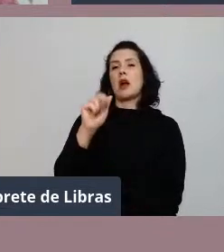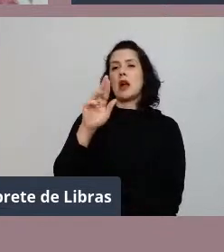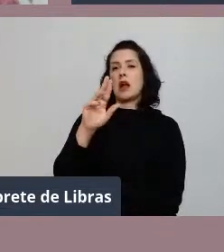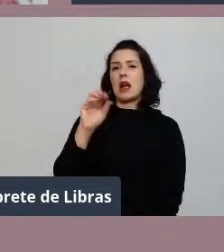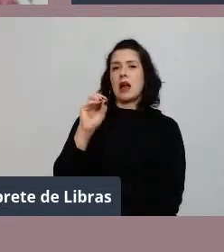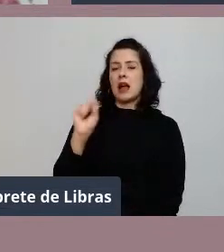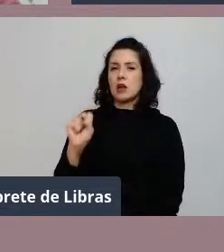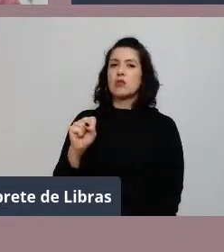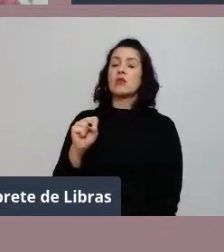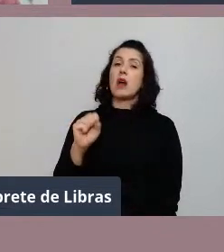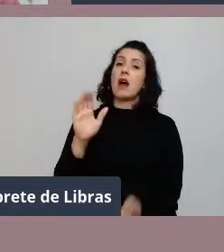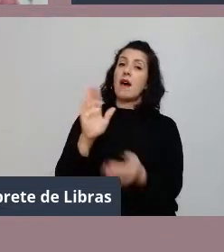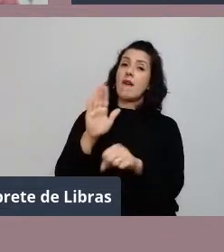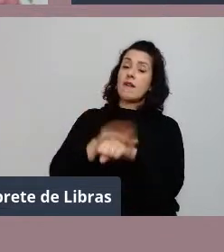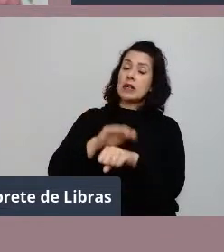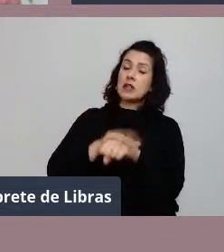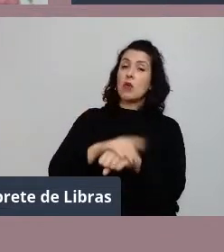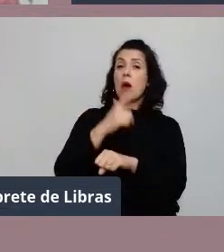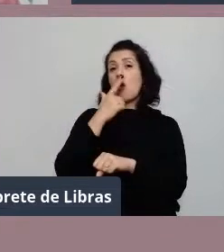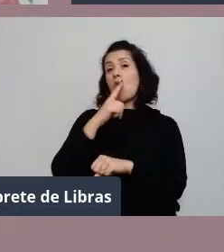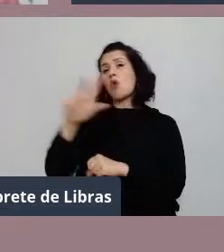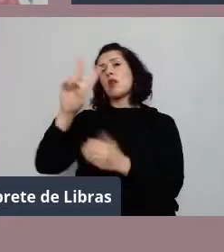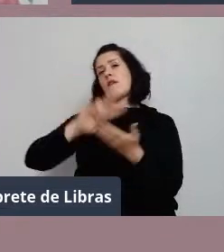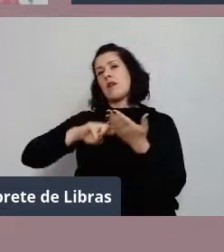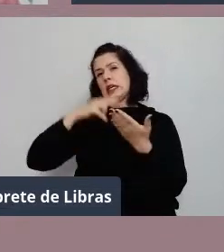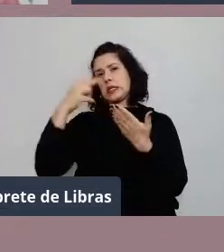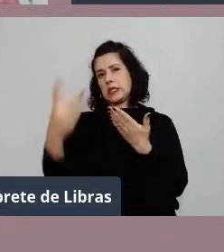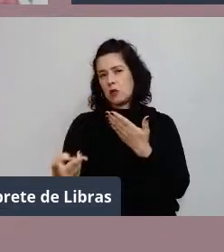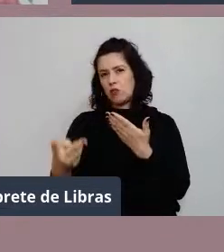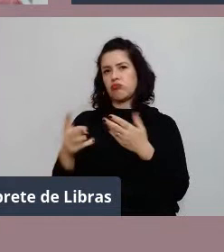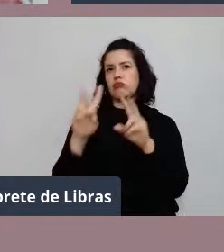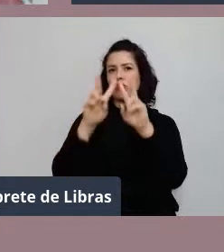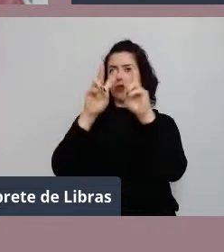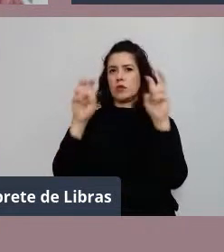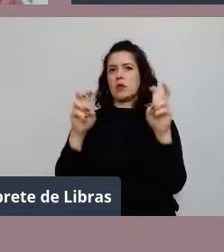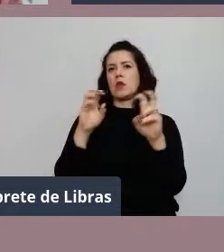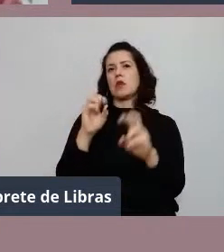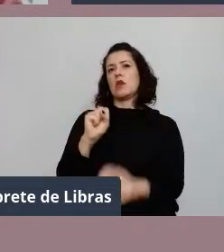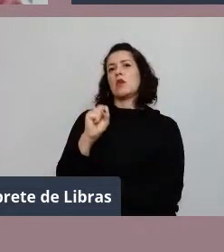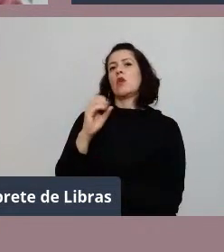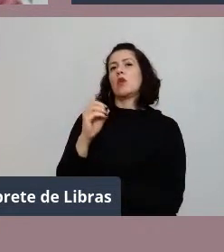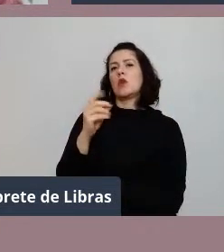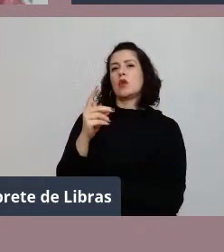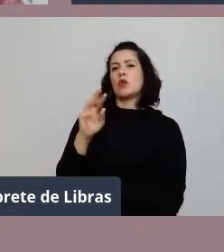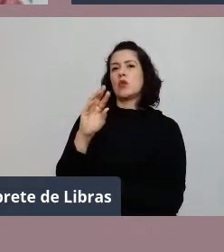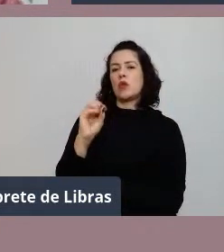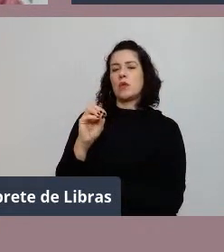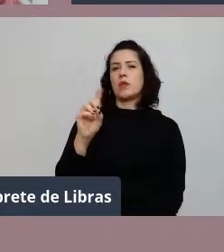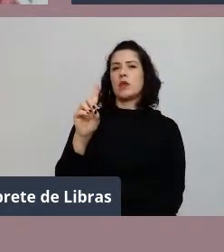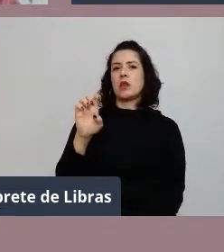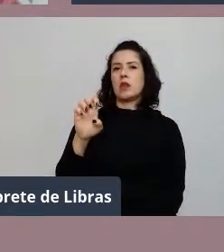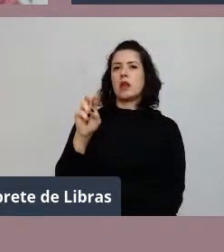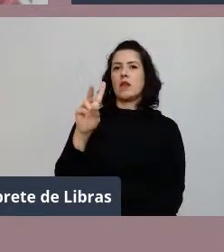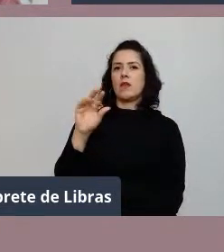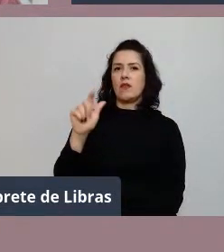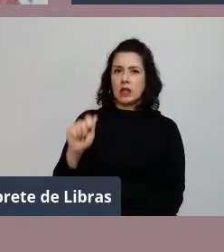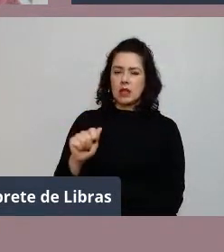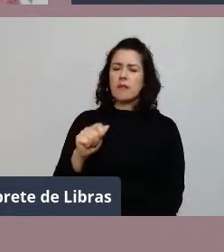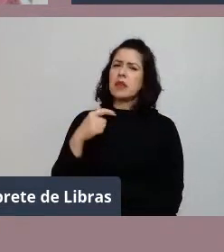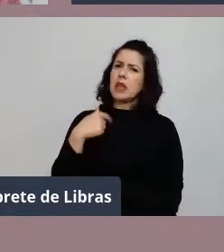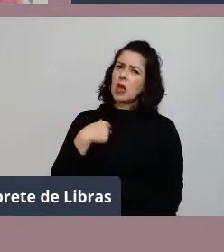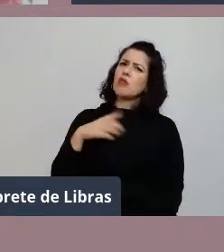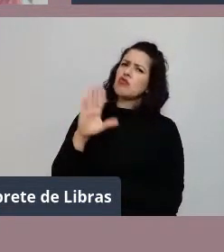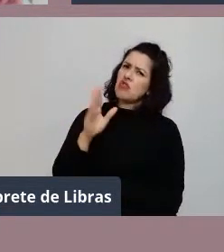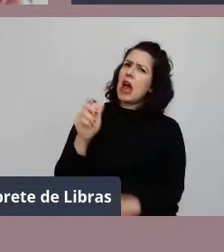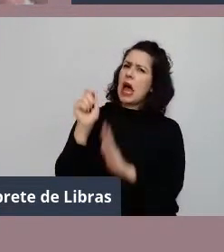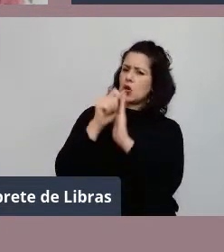postumamente pela Olga Borelli, que era secretária de Clarice. Já tinha muita coisa adiantada, anotações e tal, mas